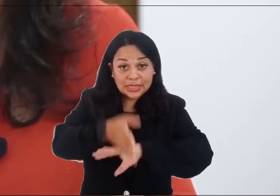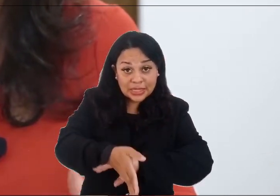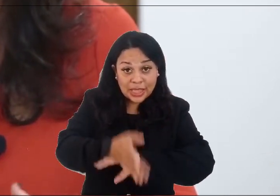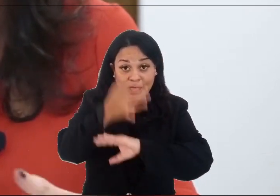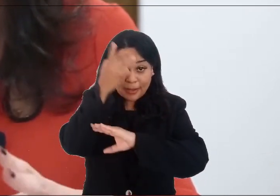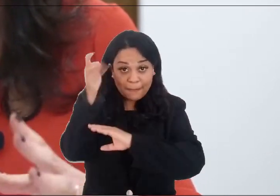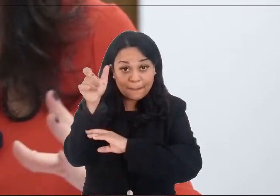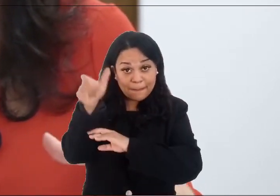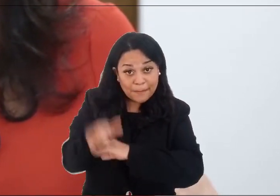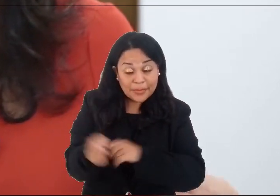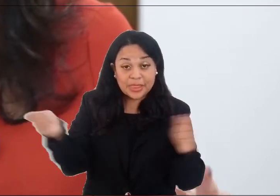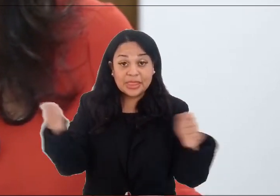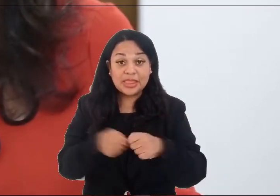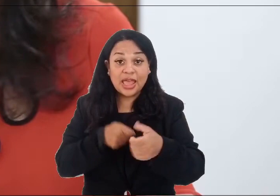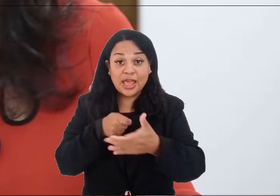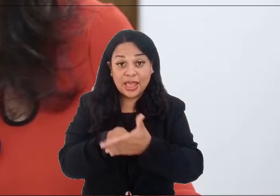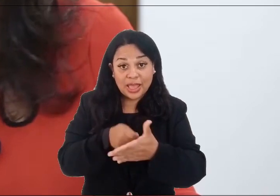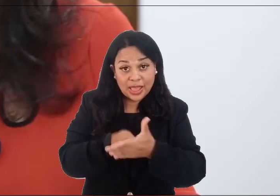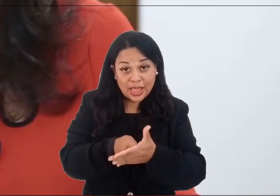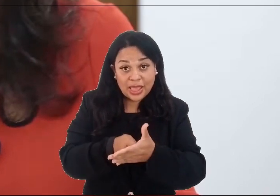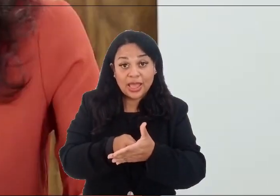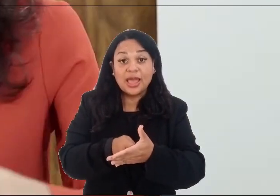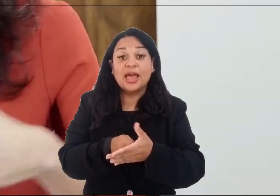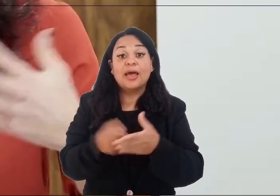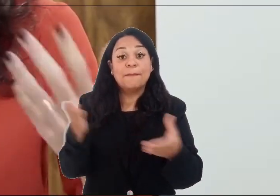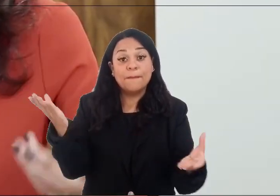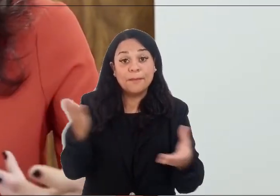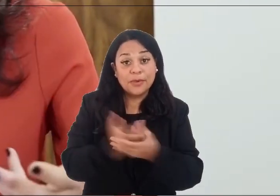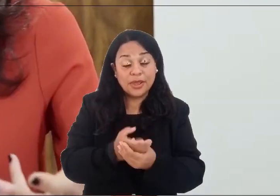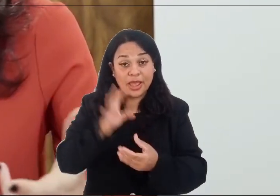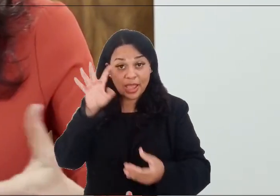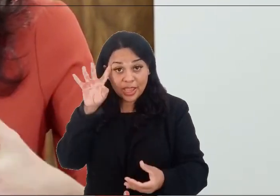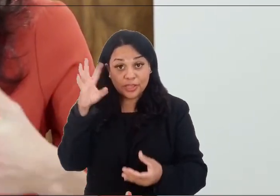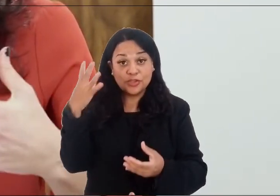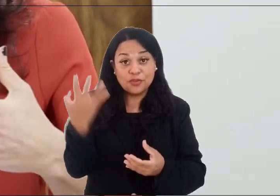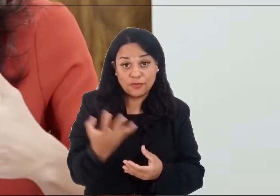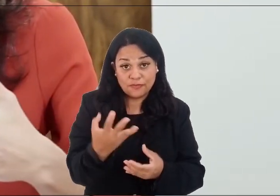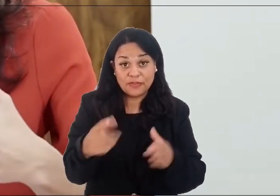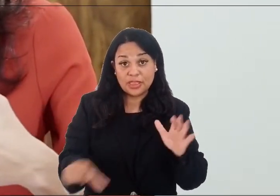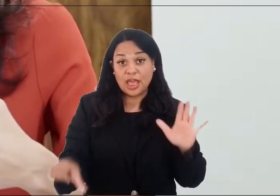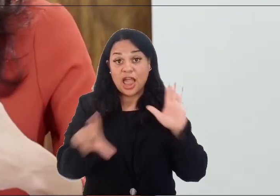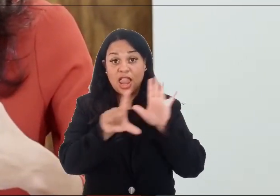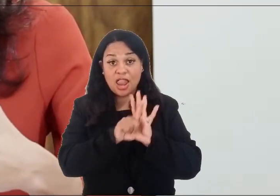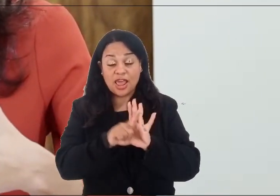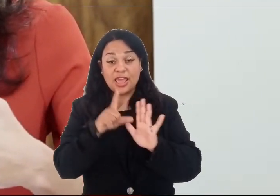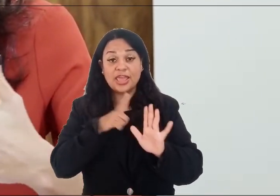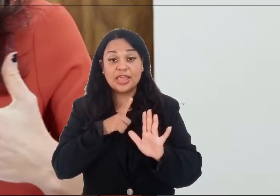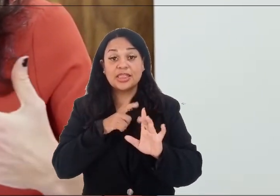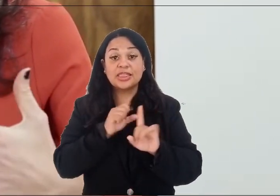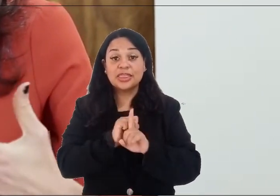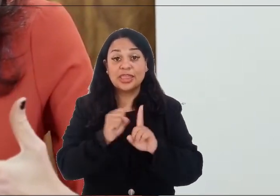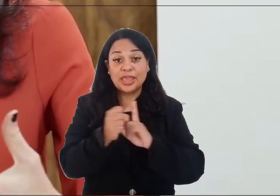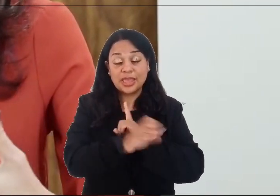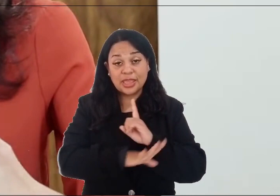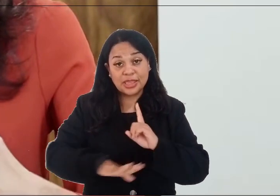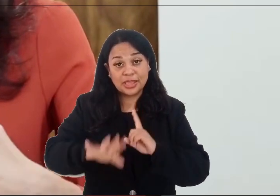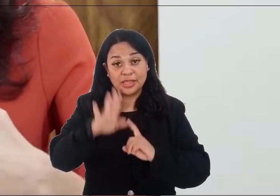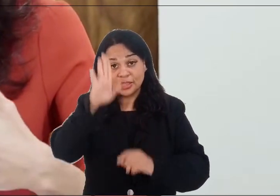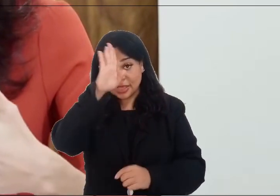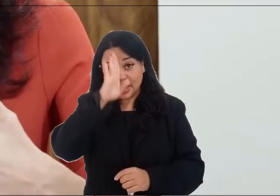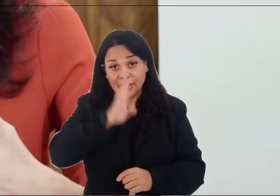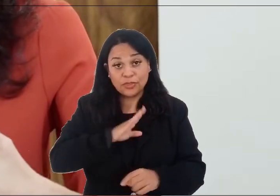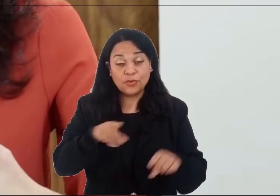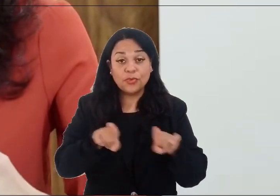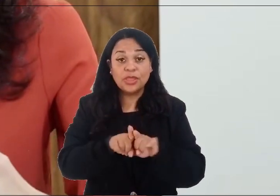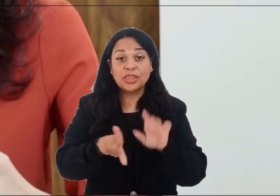no judiciário com uma ampla porta de acesso, foi resolvido com a lei da assistência judiciária gratuita e a lei